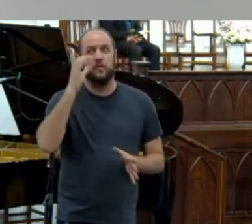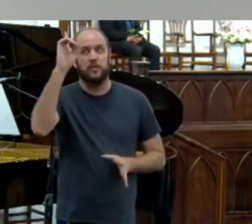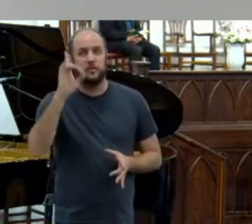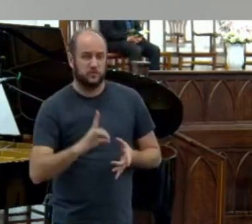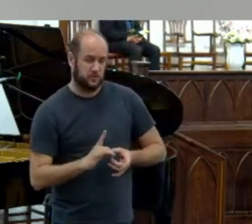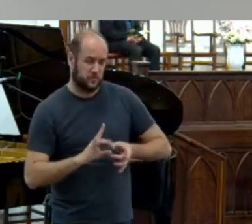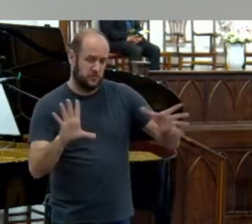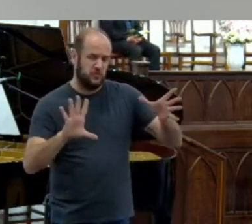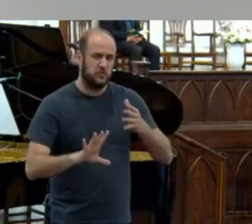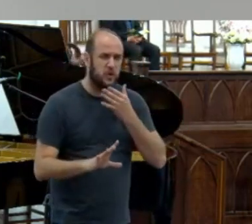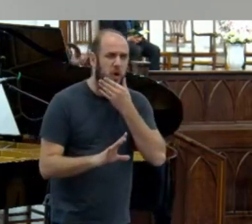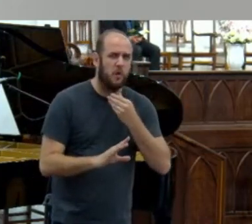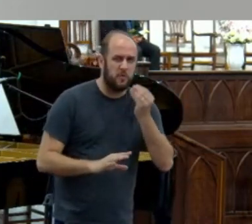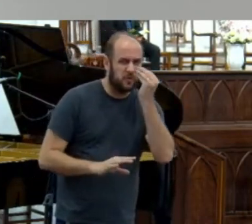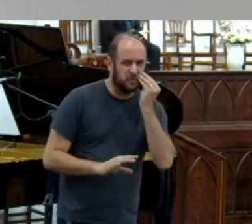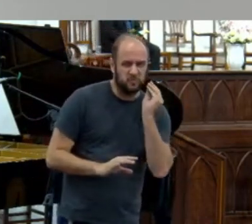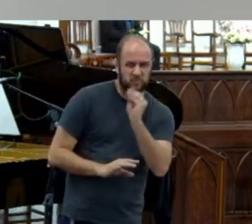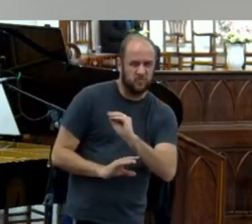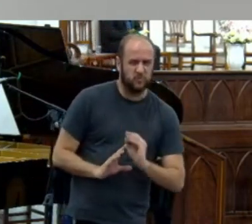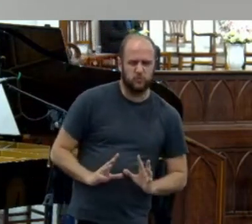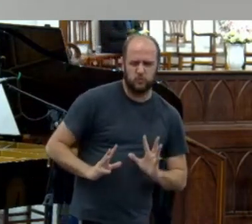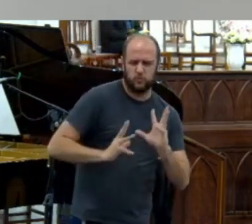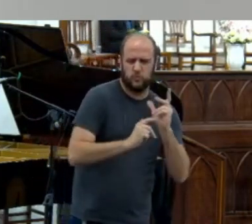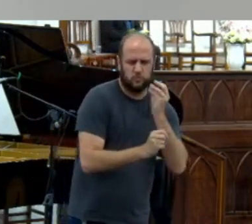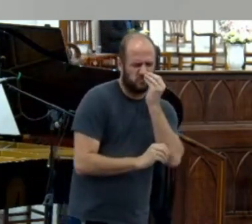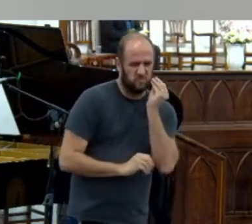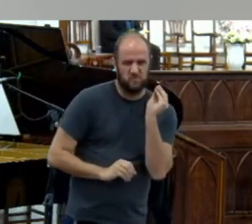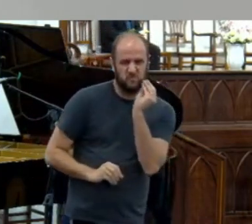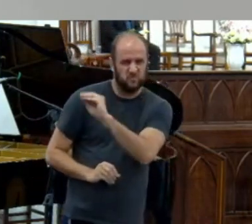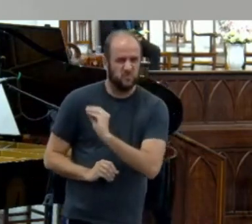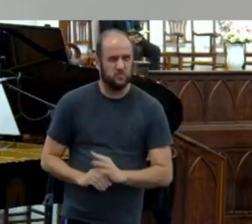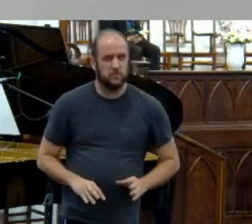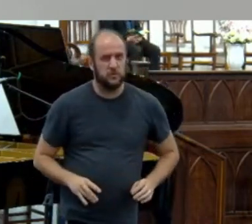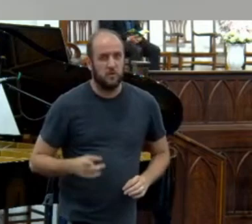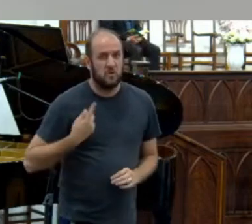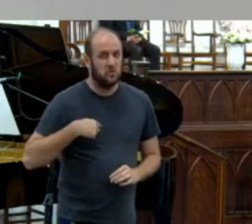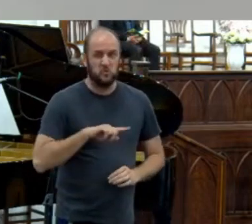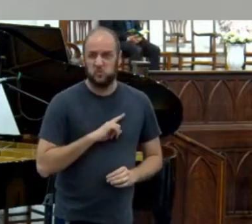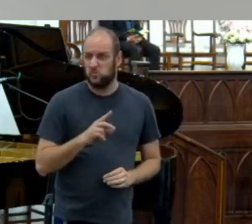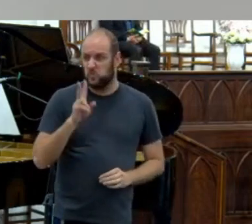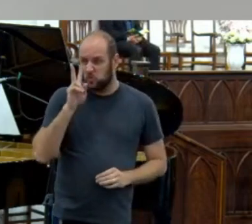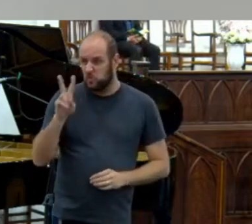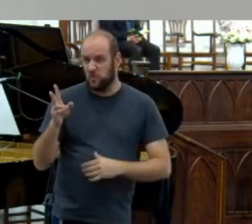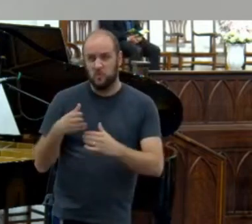foi desprezado de todos os homens. Não fizemos dele caso.